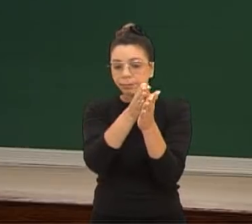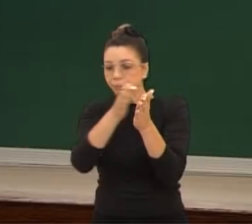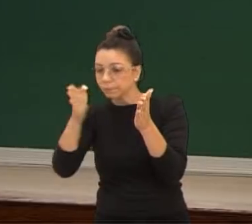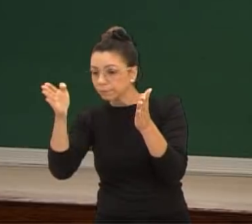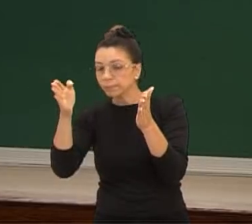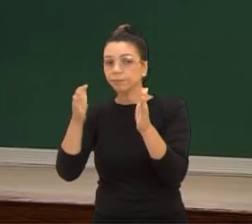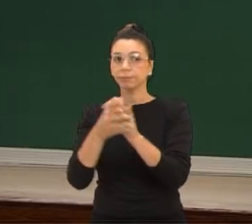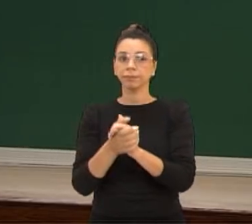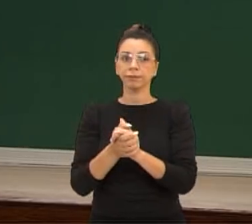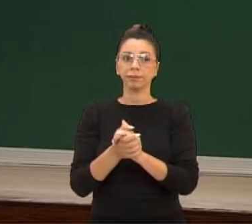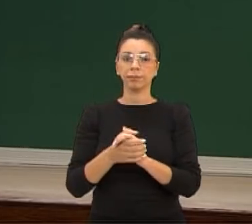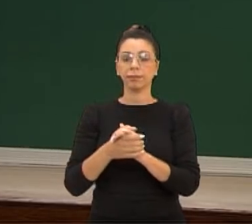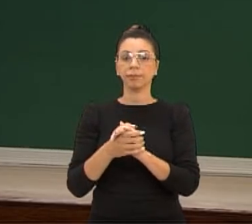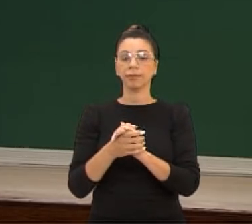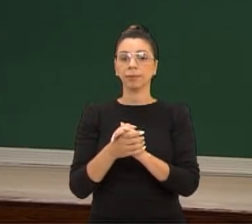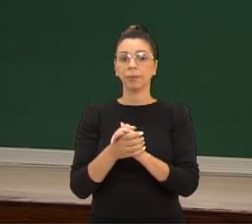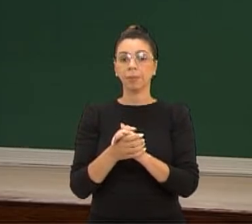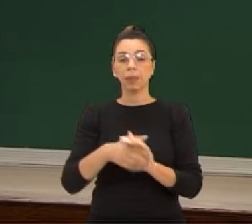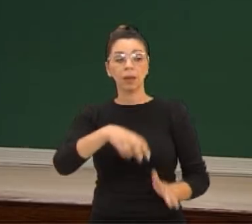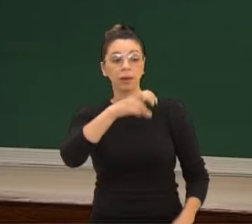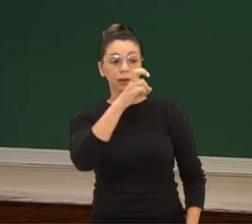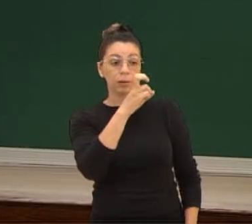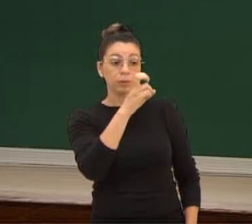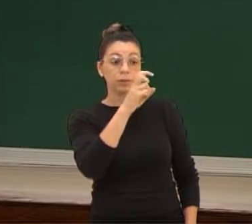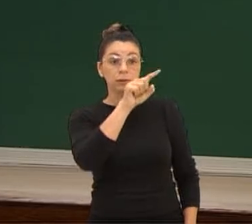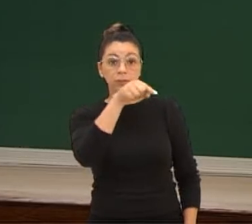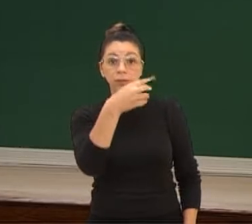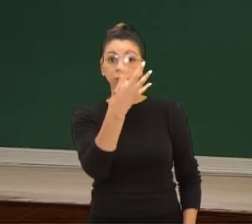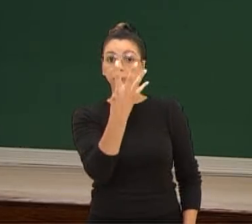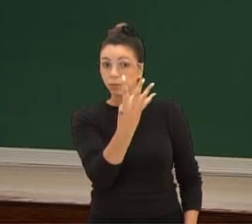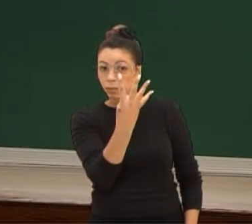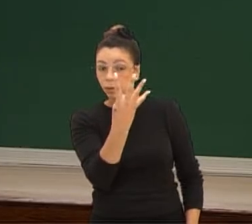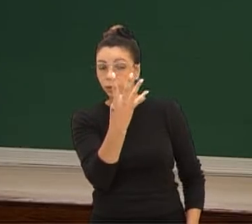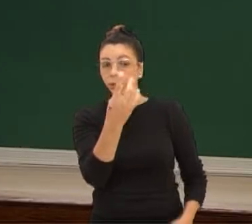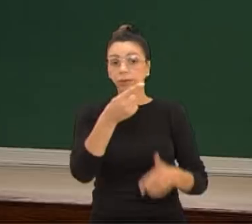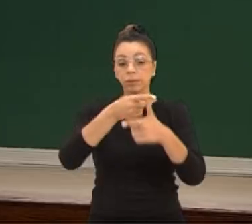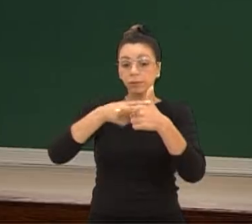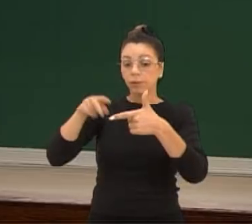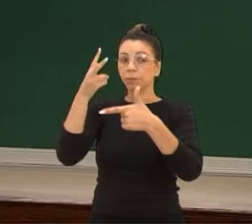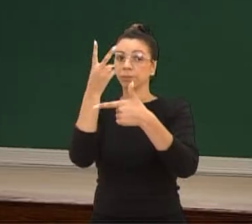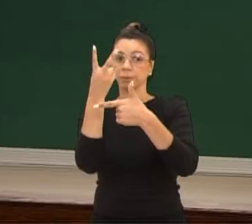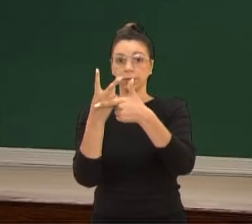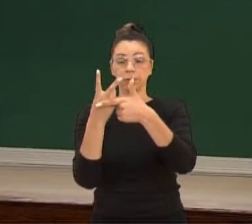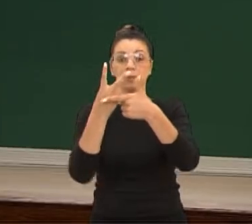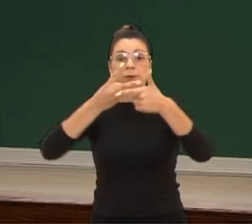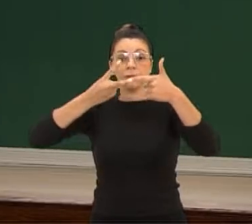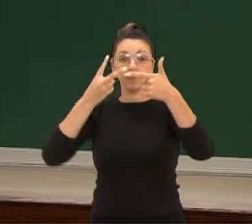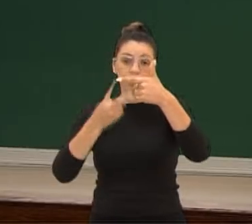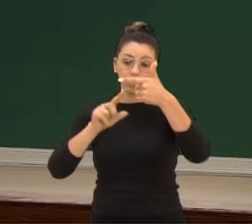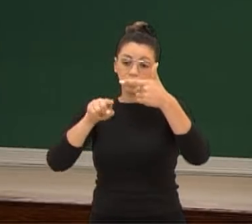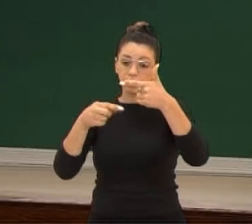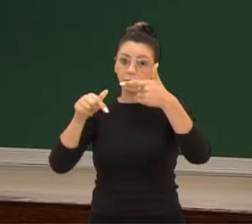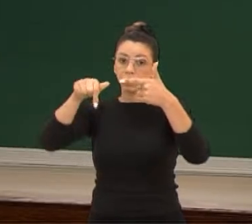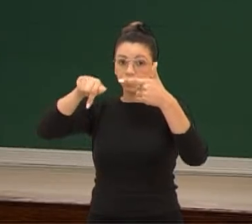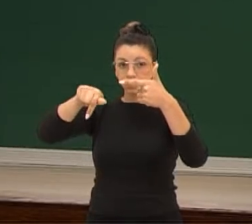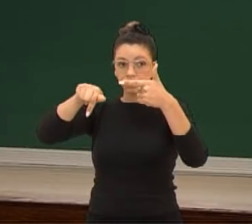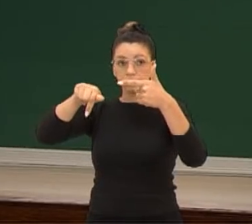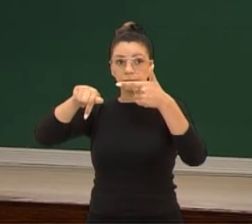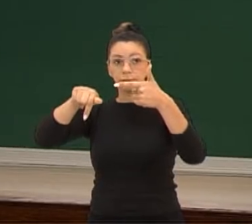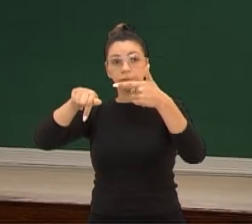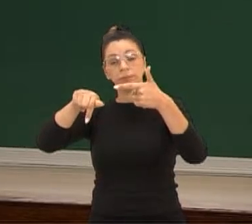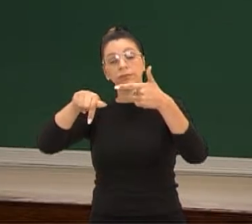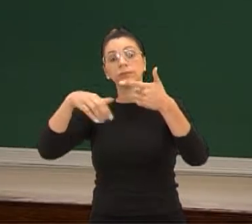diâmetro. Então, 5,4 dividido por 2 deu 2,7. E aqui eu faço